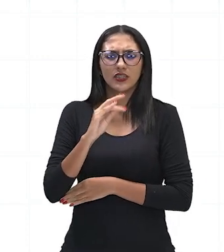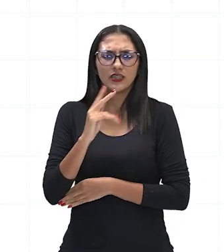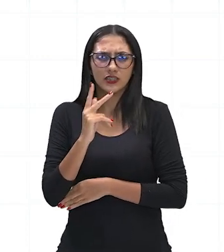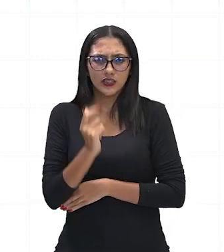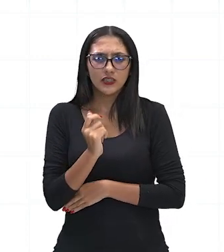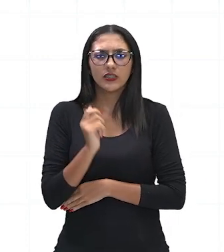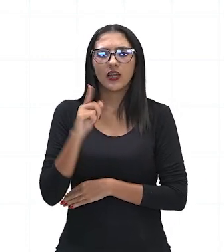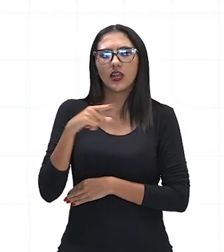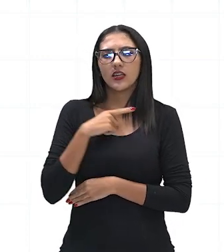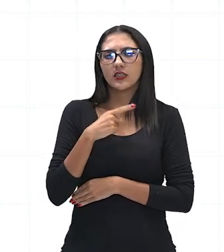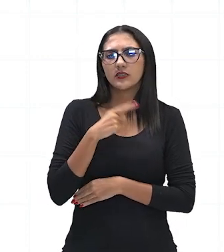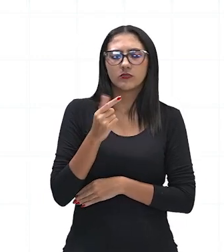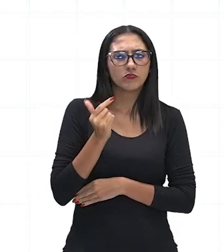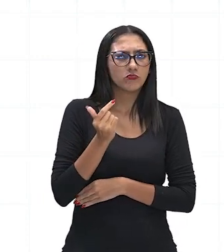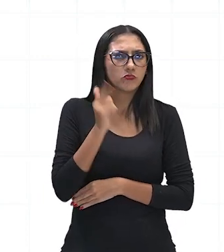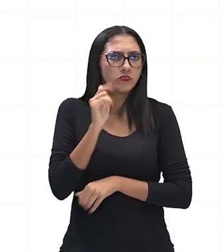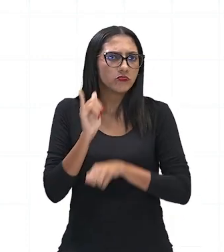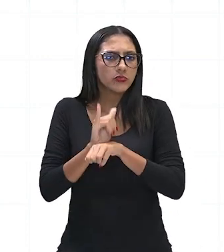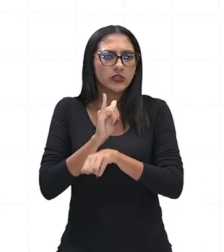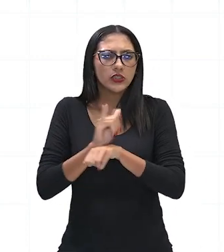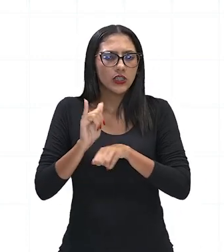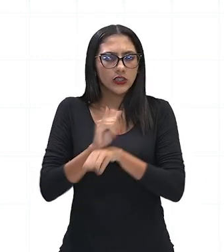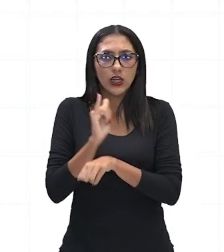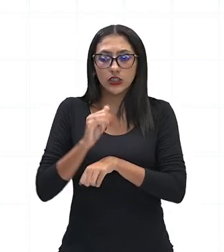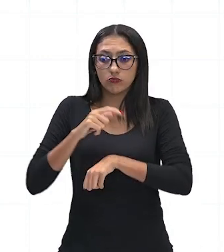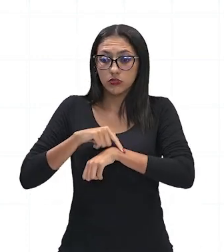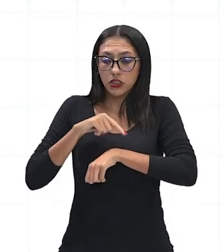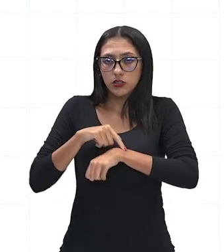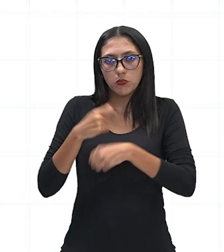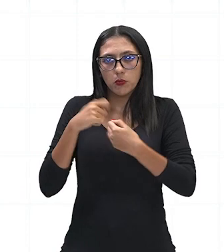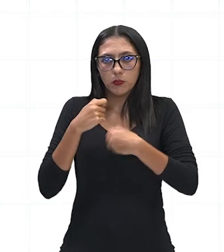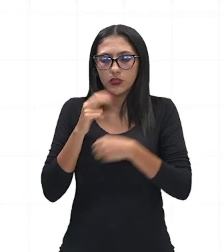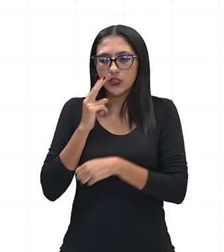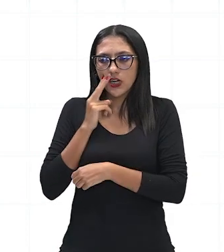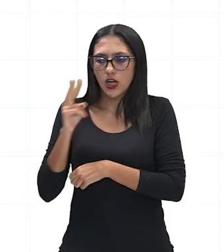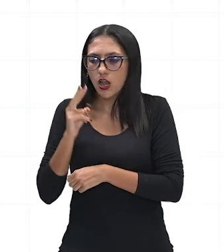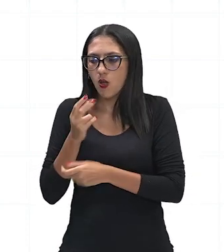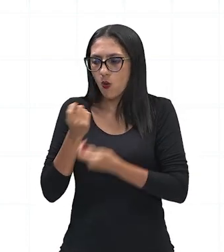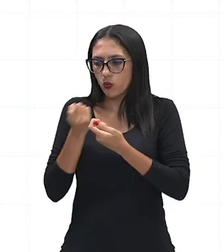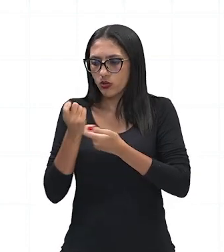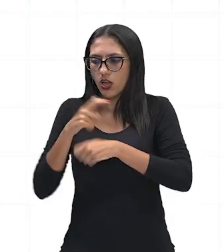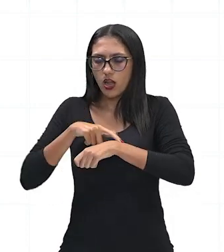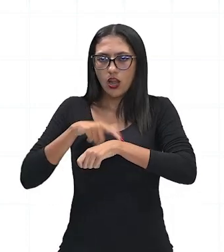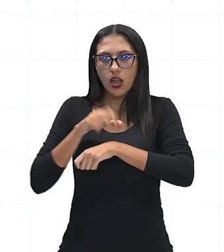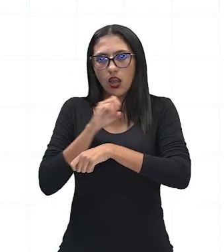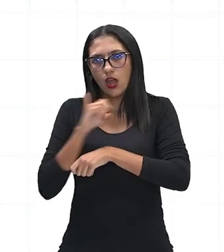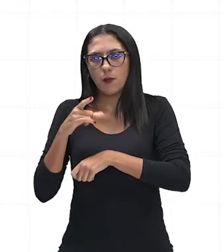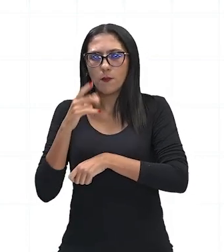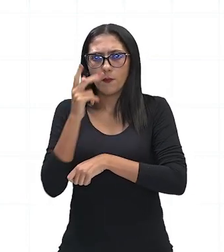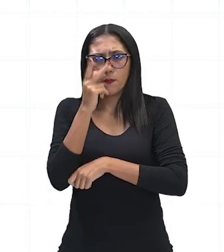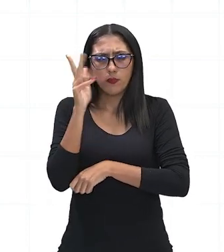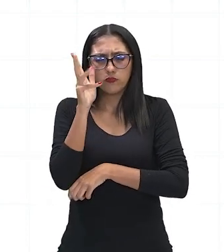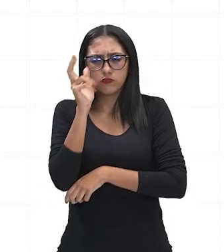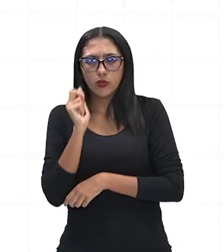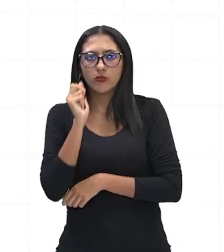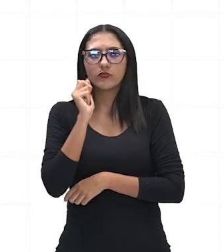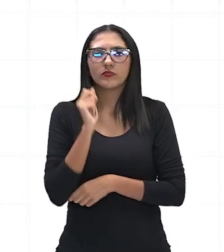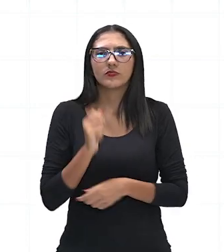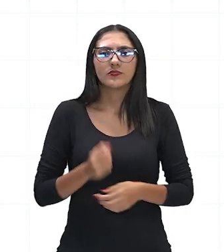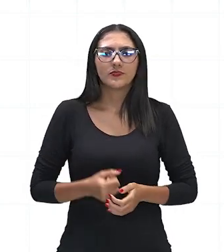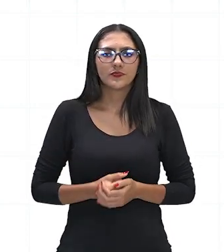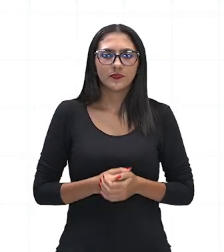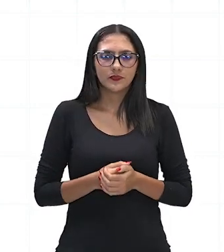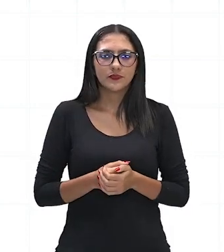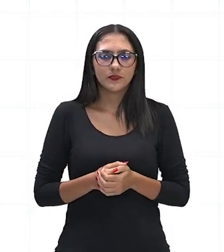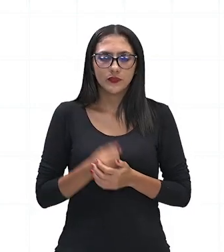são permitidos apenas com, né, essas partes do corpo que eu já mencionei anteriormente. Os lutadores eles devem